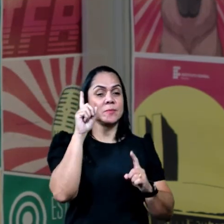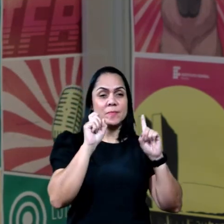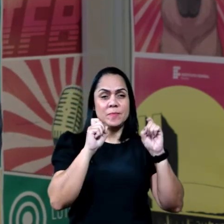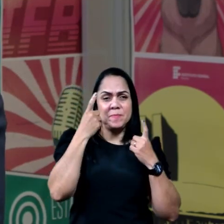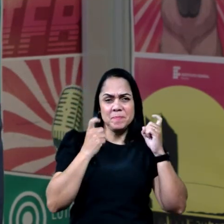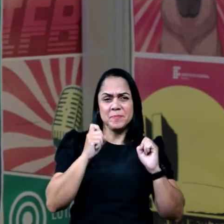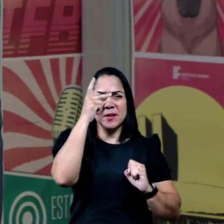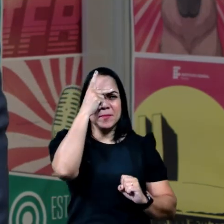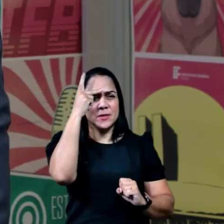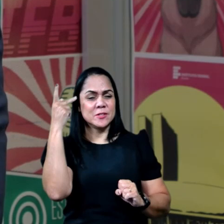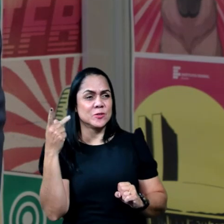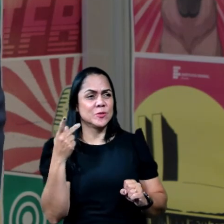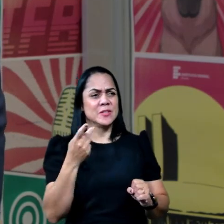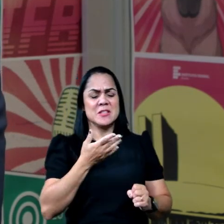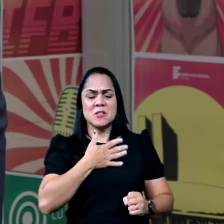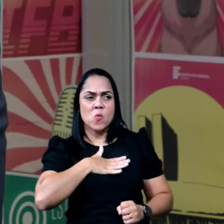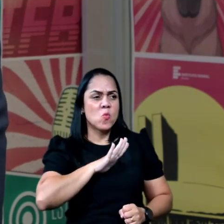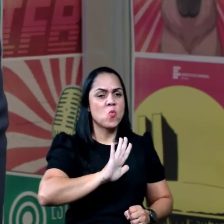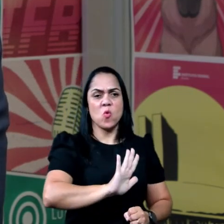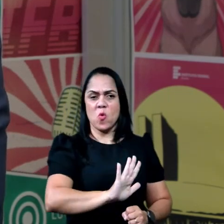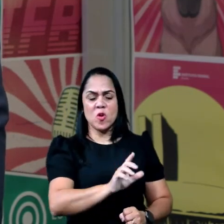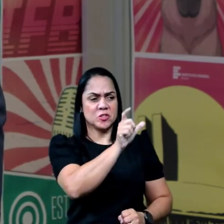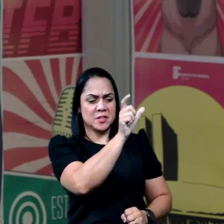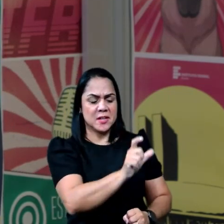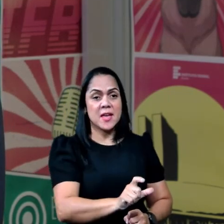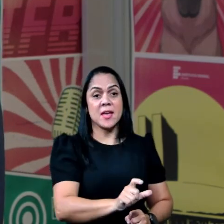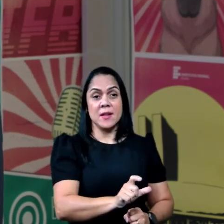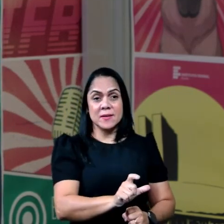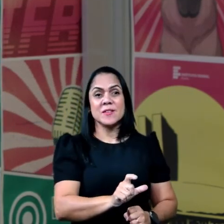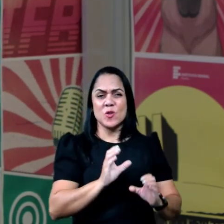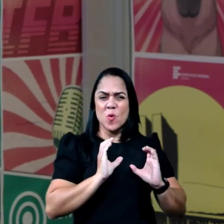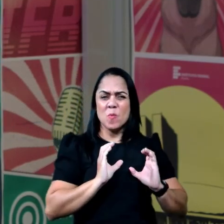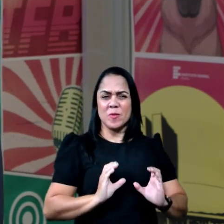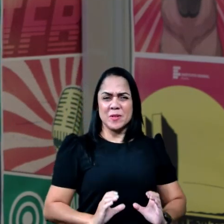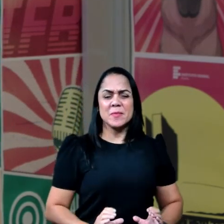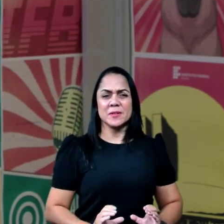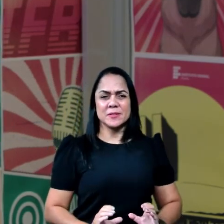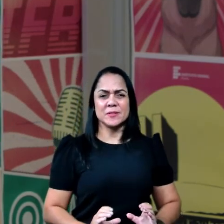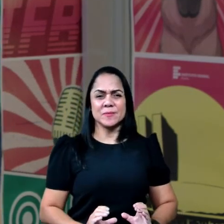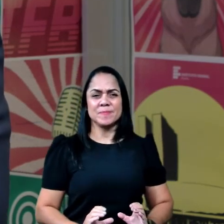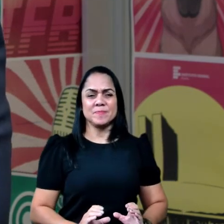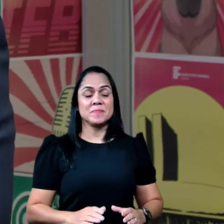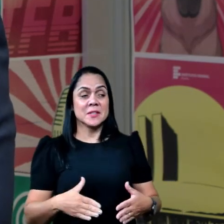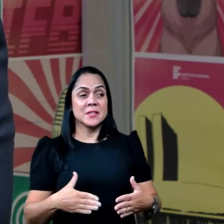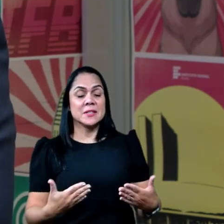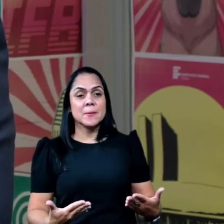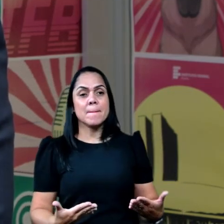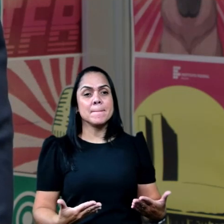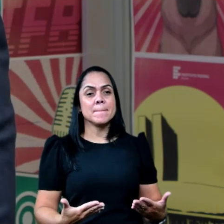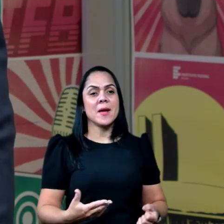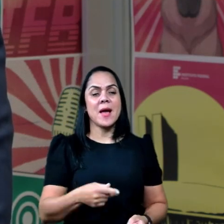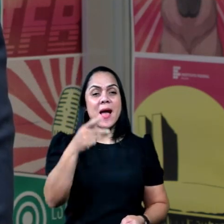não está agradável e satisfeita com aquele comportamento, ela está se sentindo mal. E com certeza a pessoa que